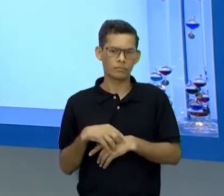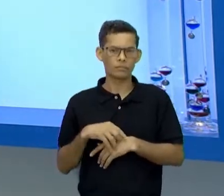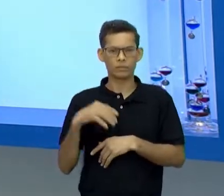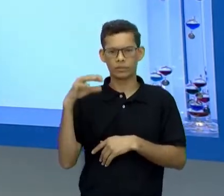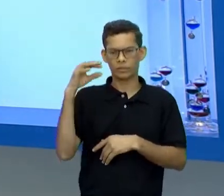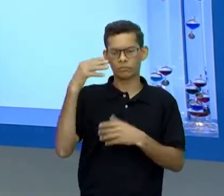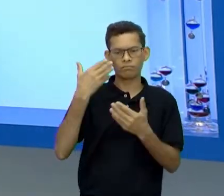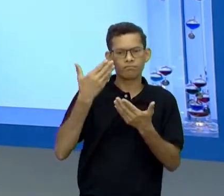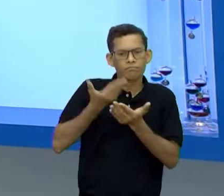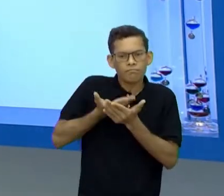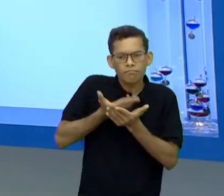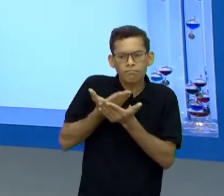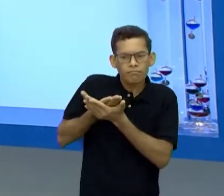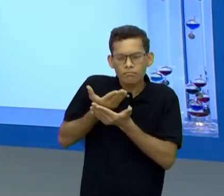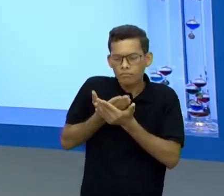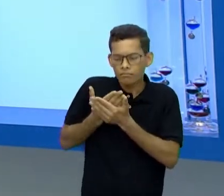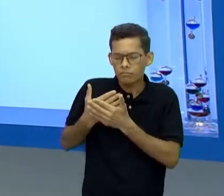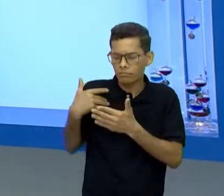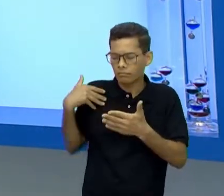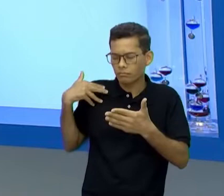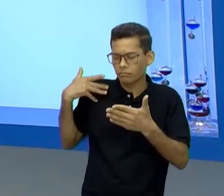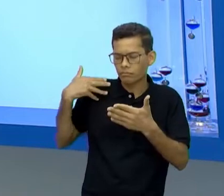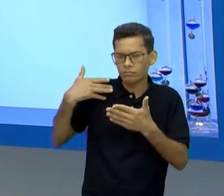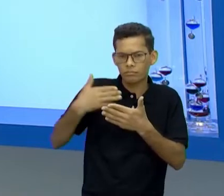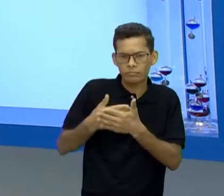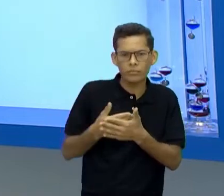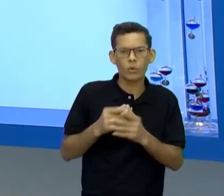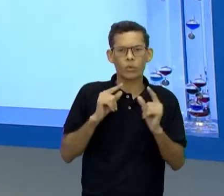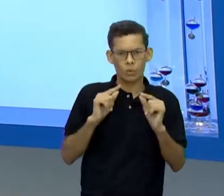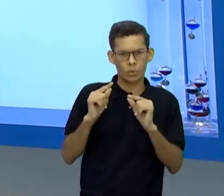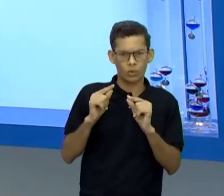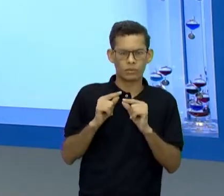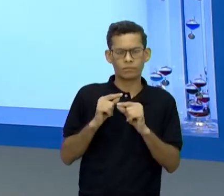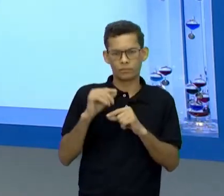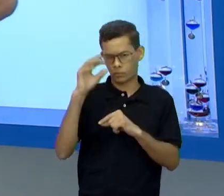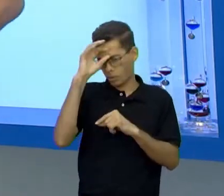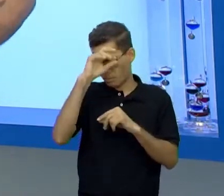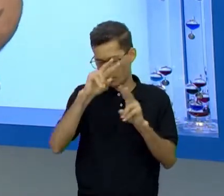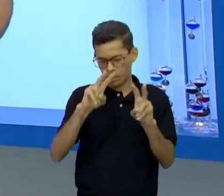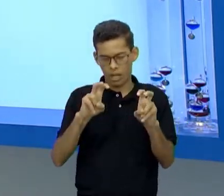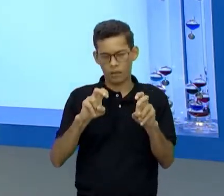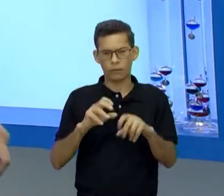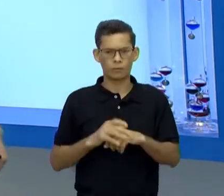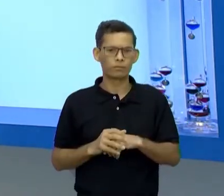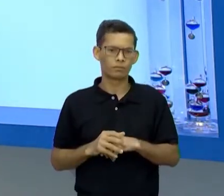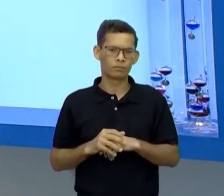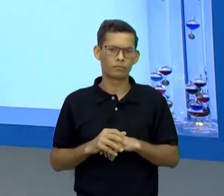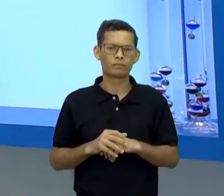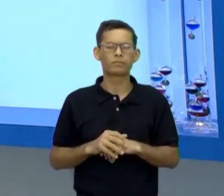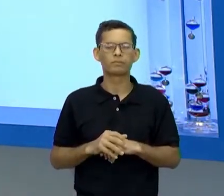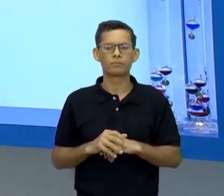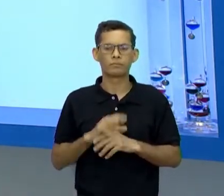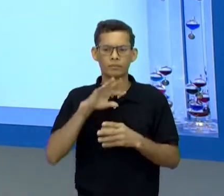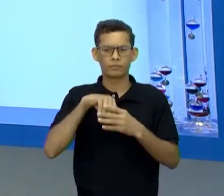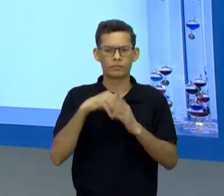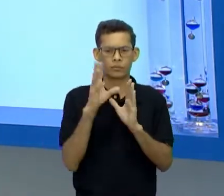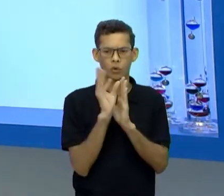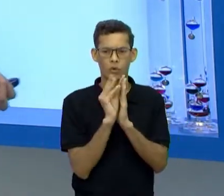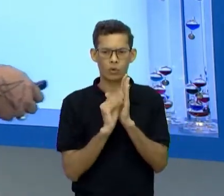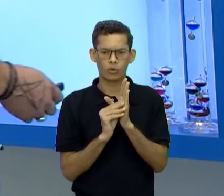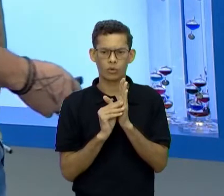Bibaia? Durante aí a sua, praticamente, o seu aprendizado durante esse componente aí.